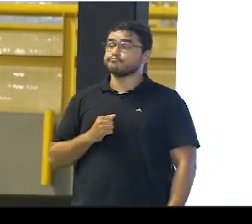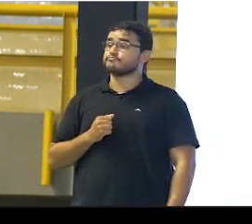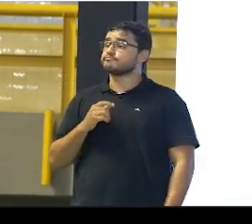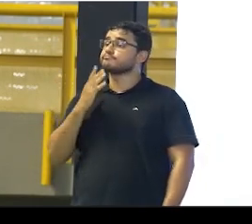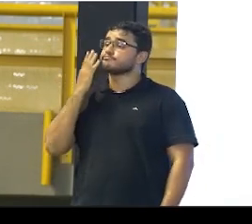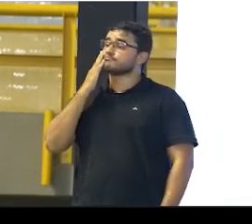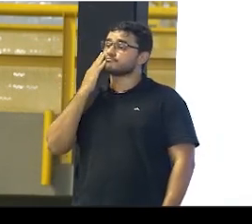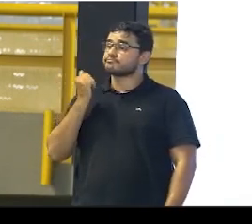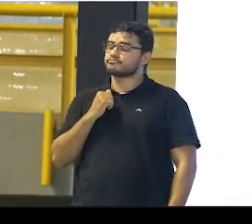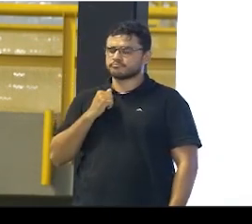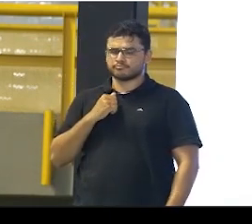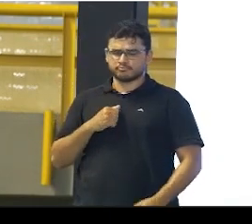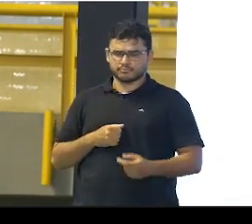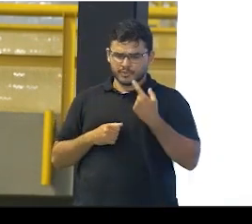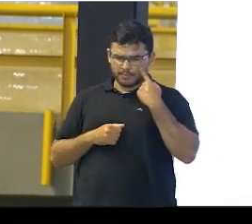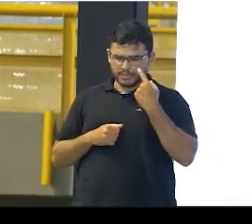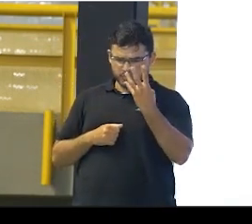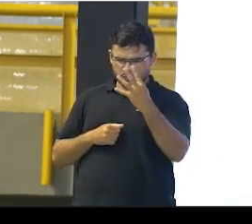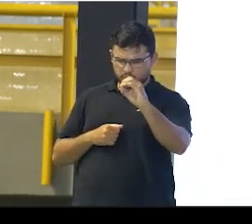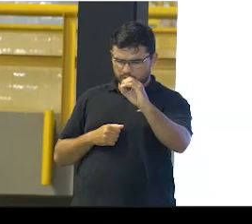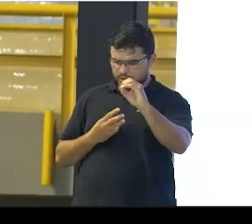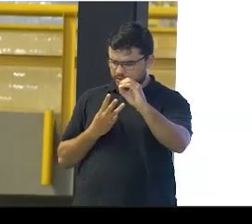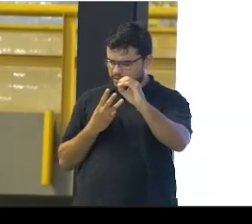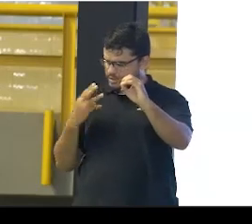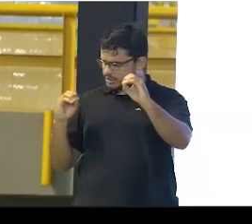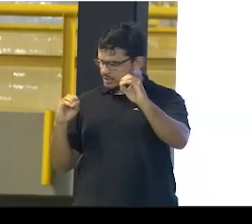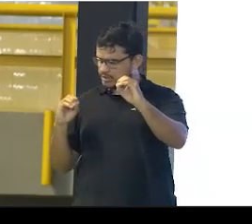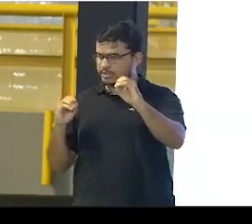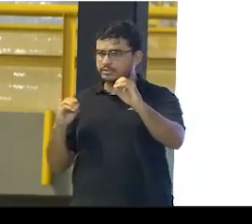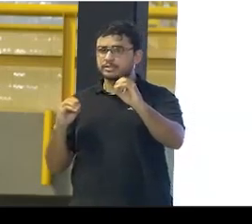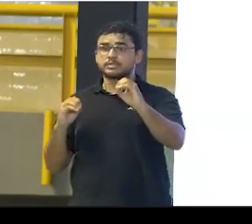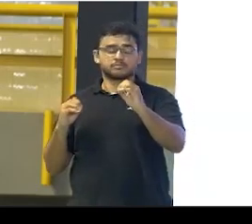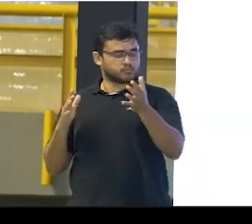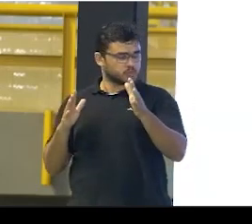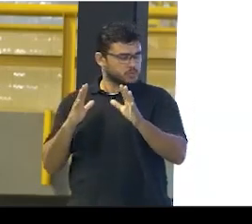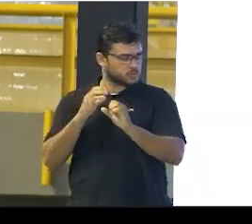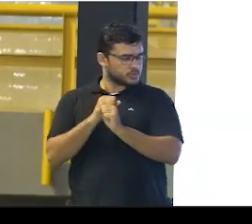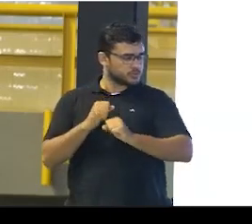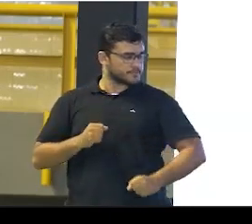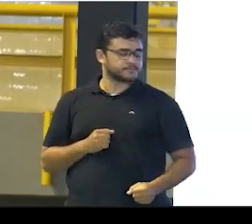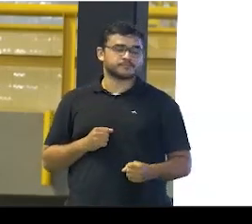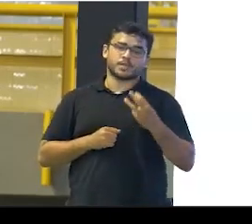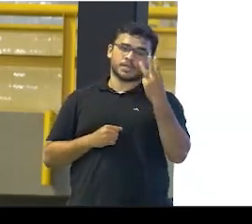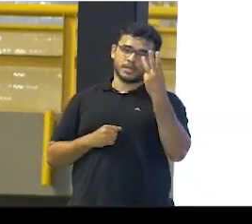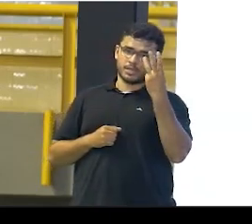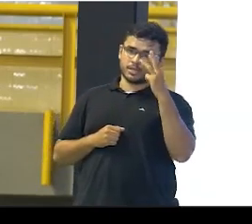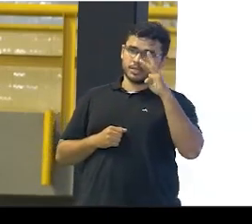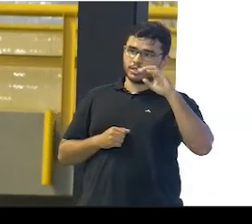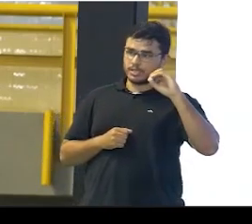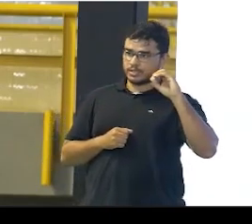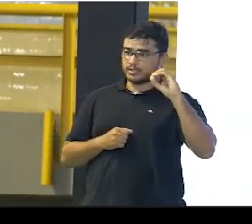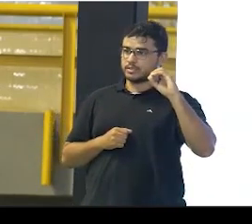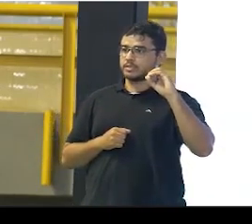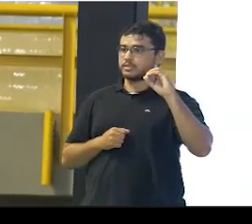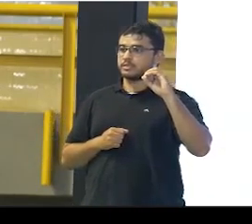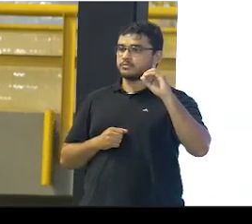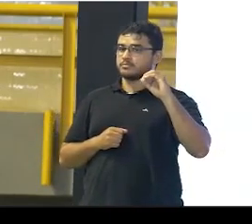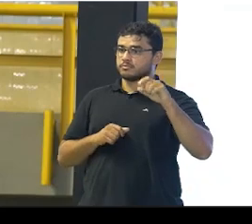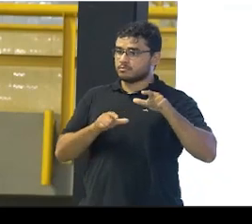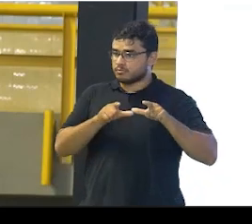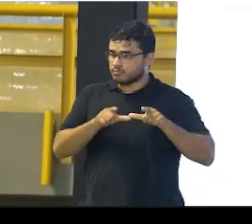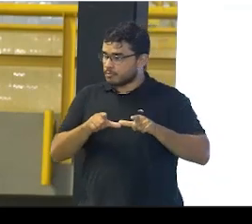essa peça e girar, aquele C é que agora é a base. E esse B agora